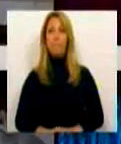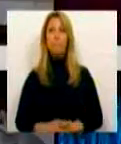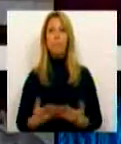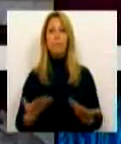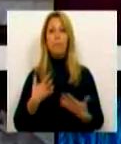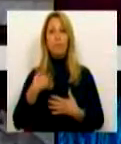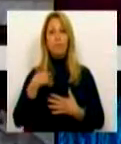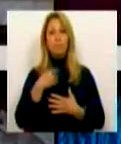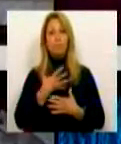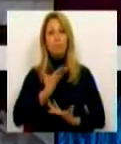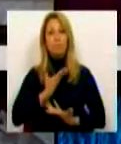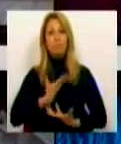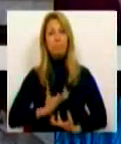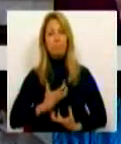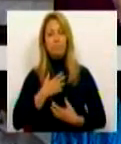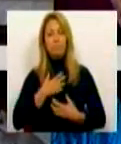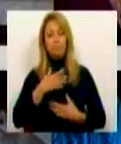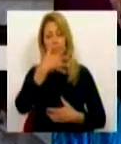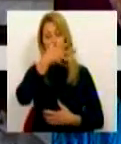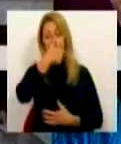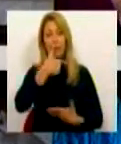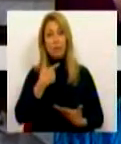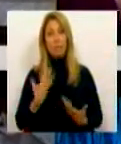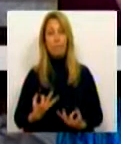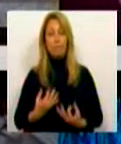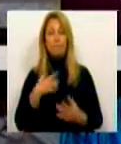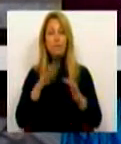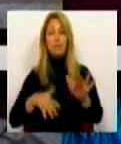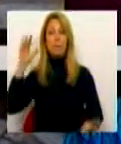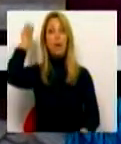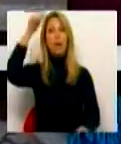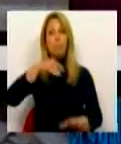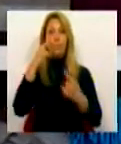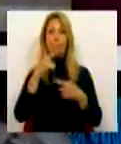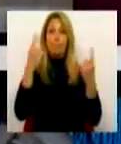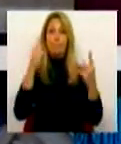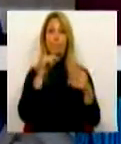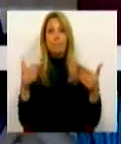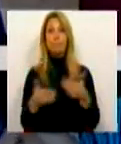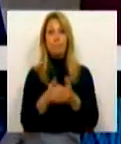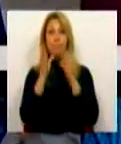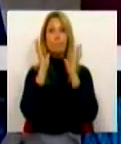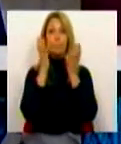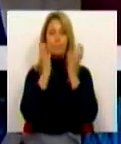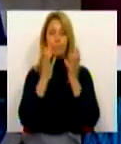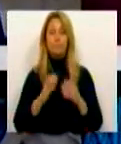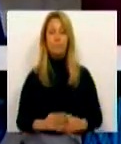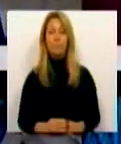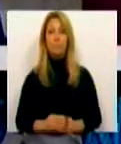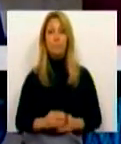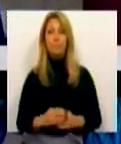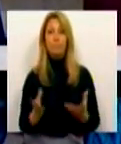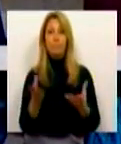É com profundo pesar que a Assembleia da República assinala o falecimento de Mário Soares. Com o